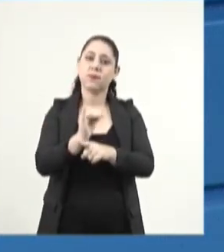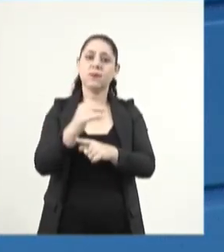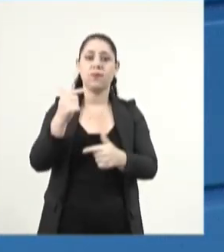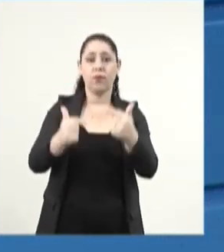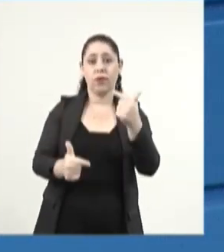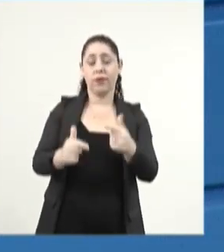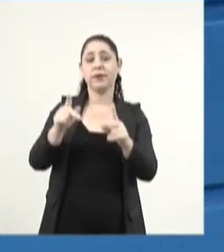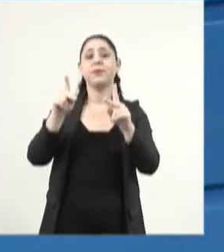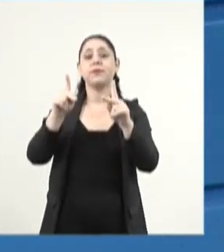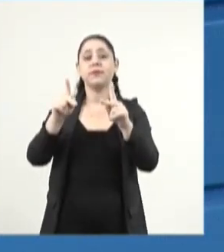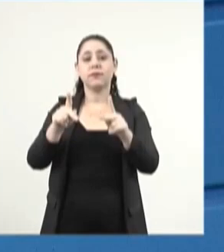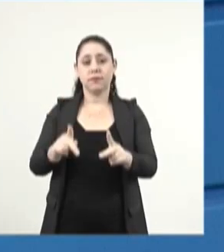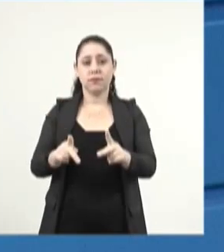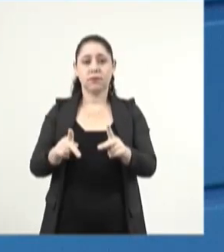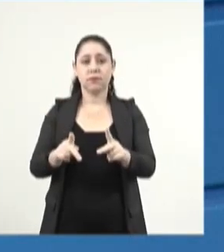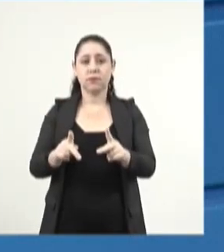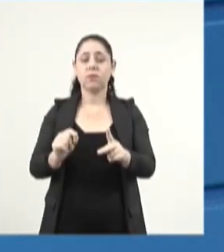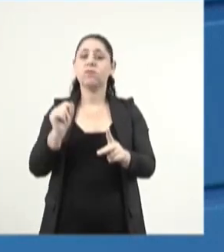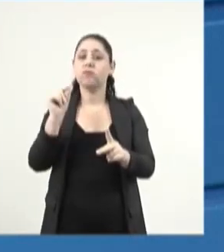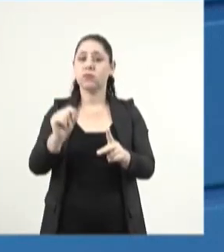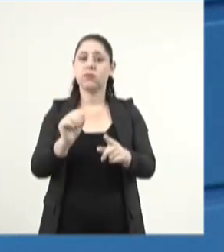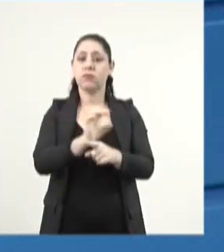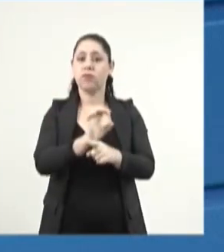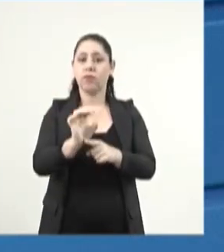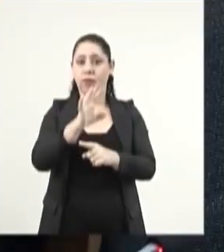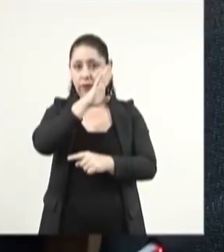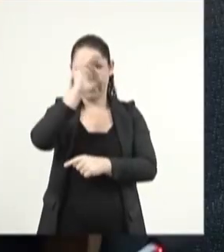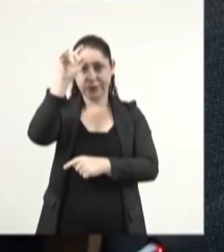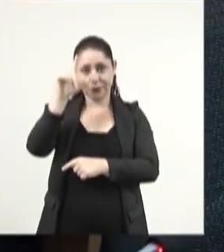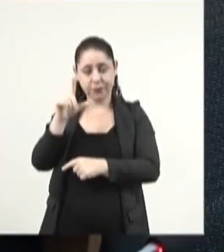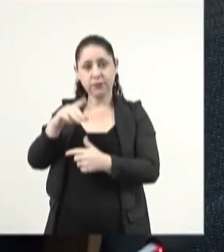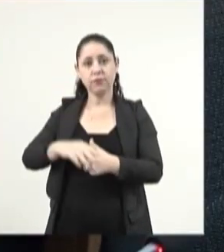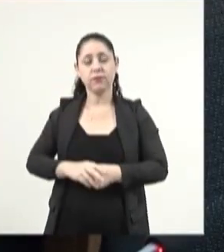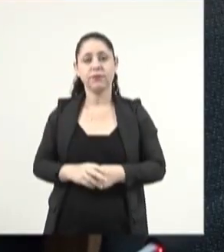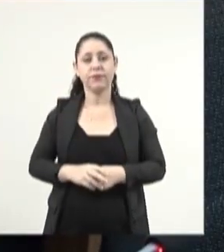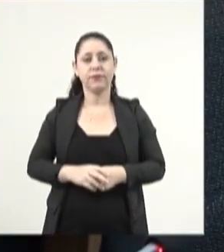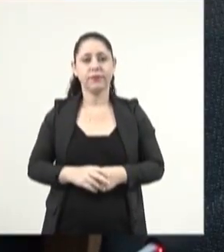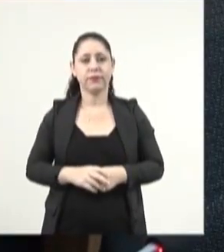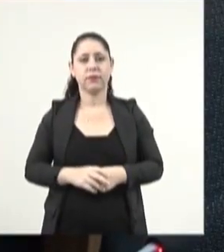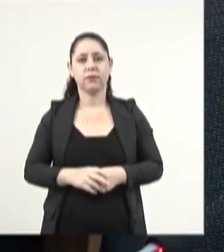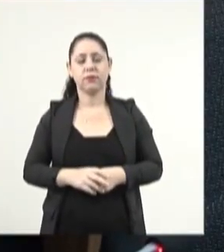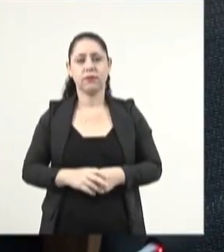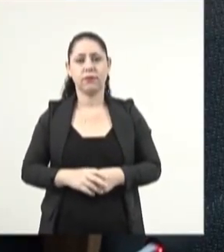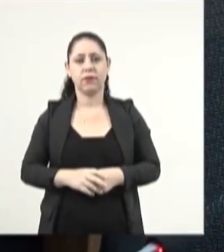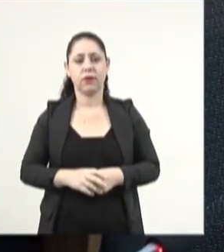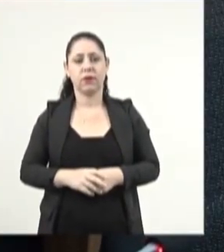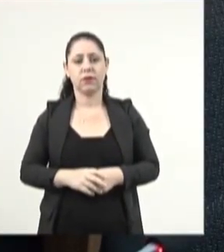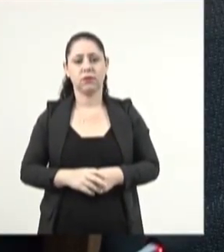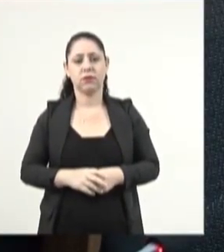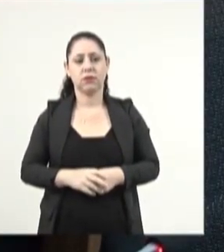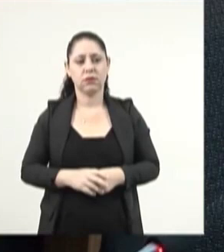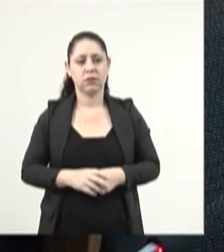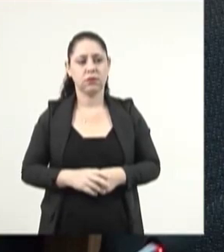as políticas públicas que o Estado do Mato Grosso do Sul está